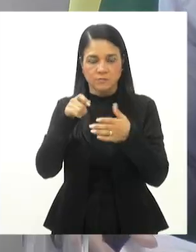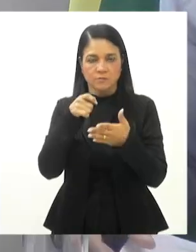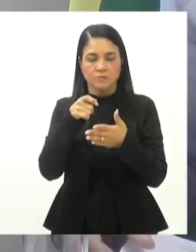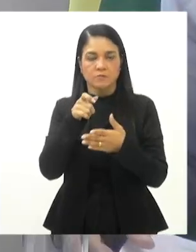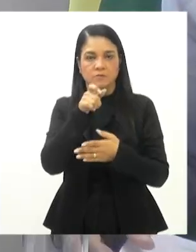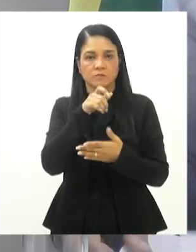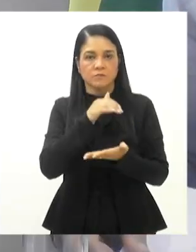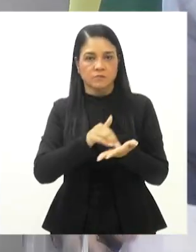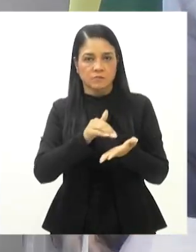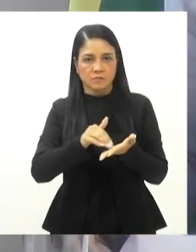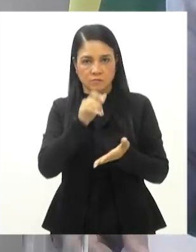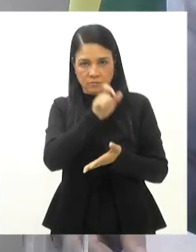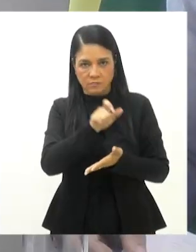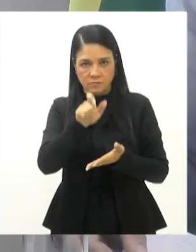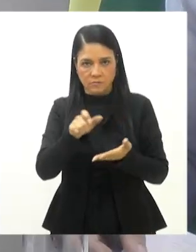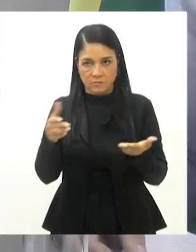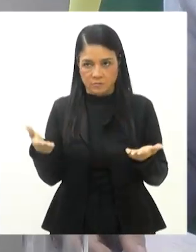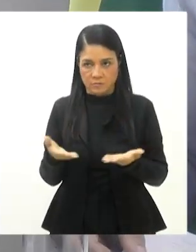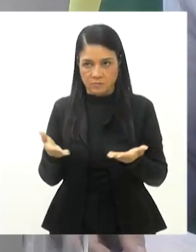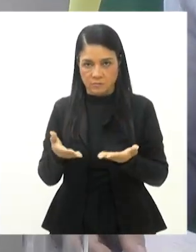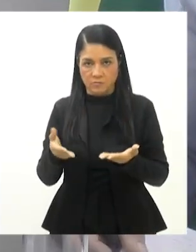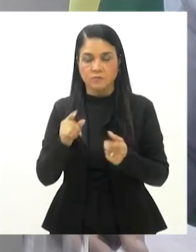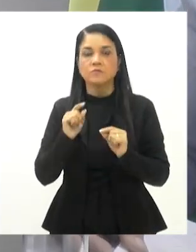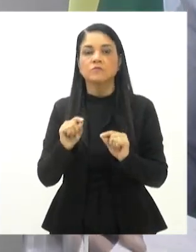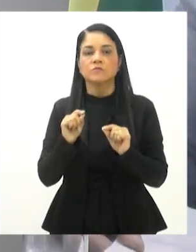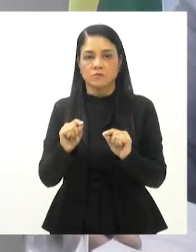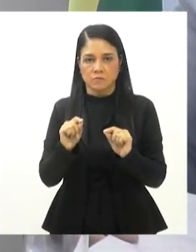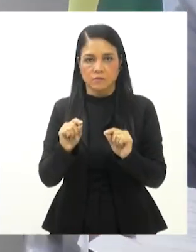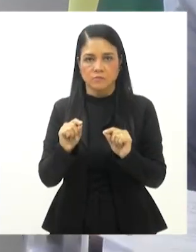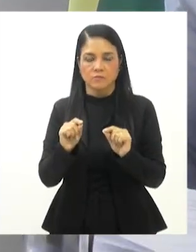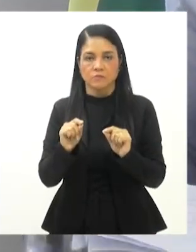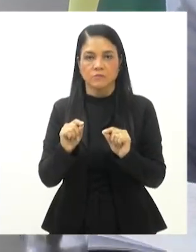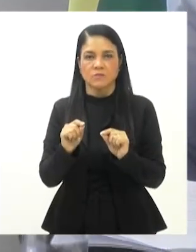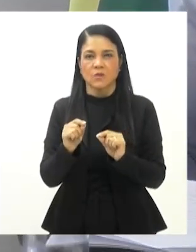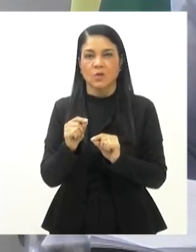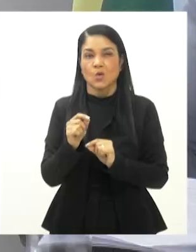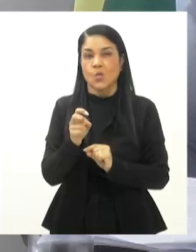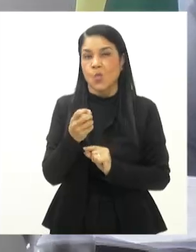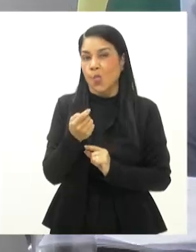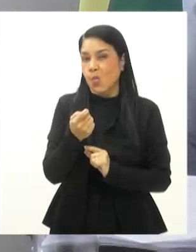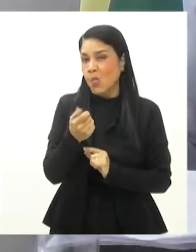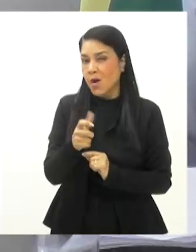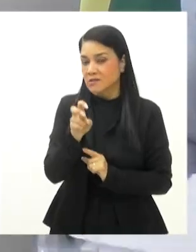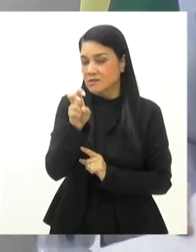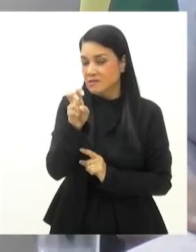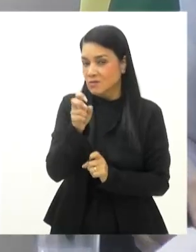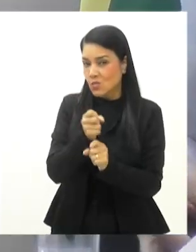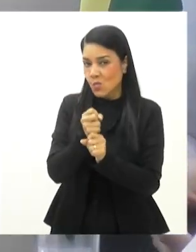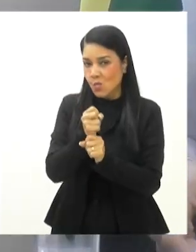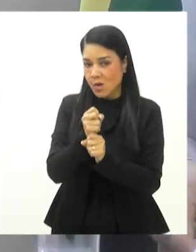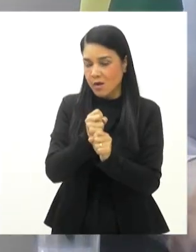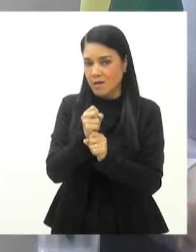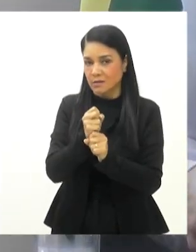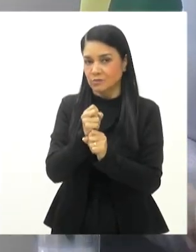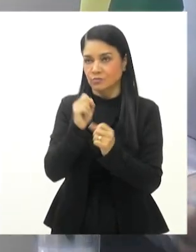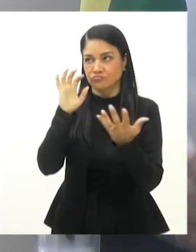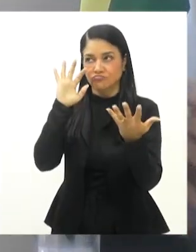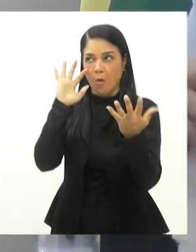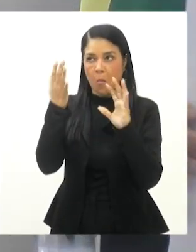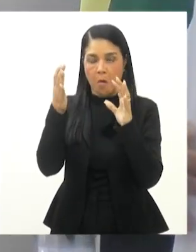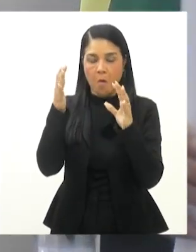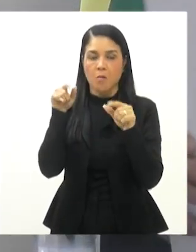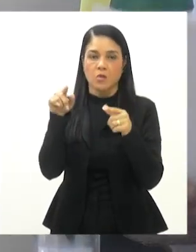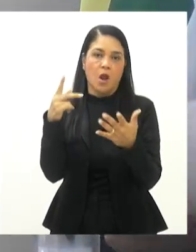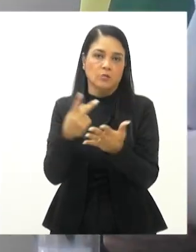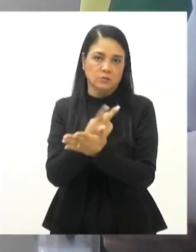secretários atuais é justamente pelo fato de que nós já estamos com quase 5 anos dessa tragédia, e eu não sei nem